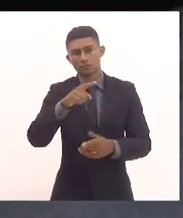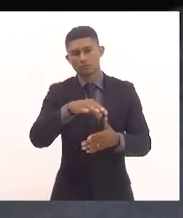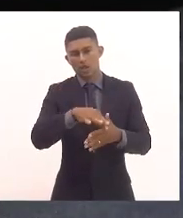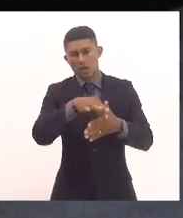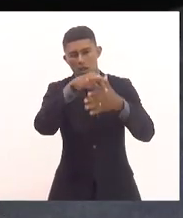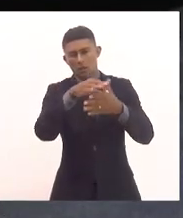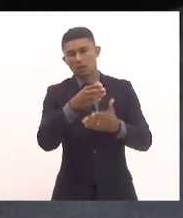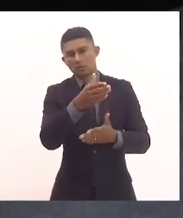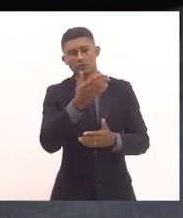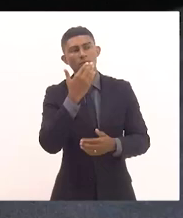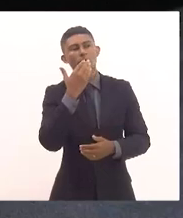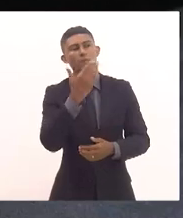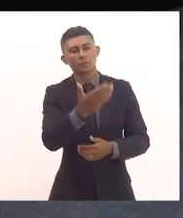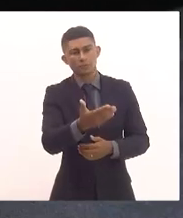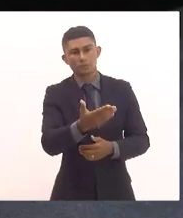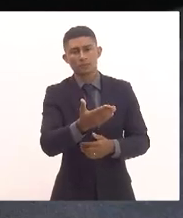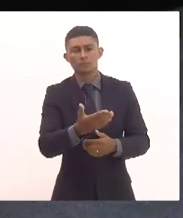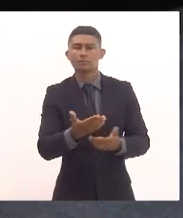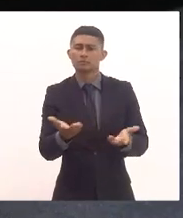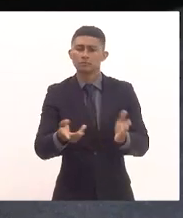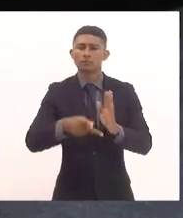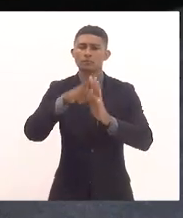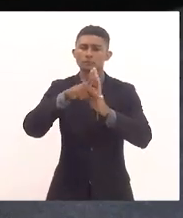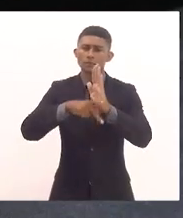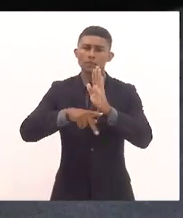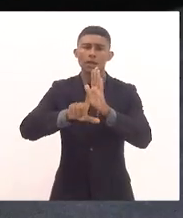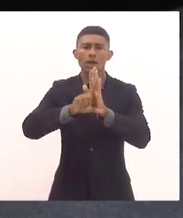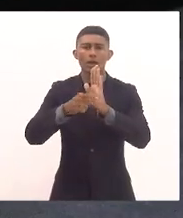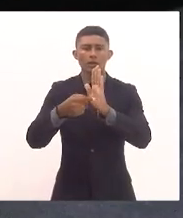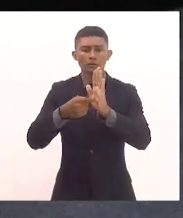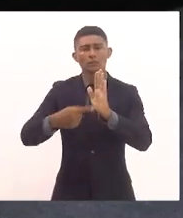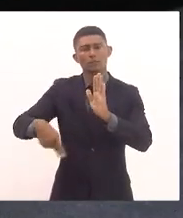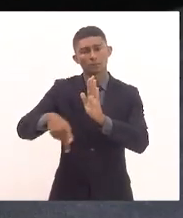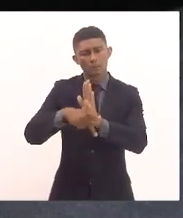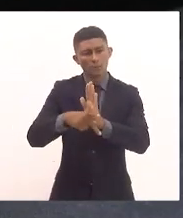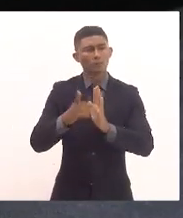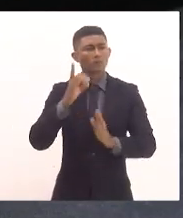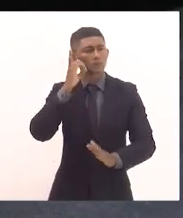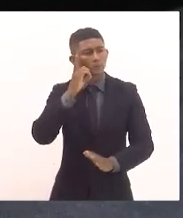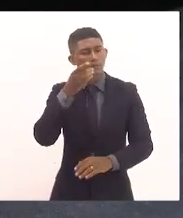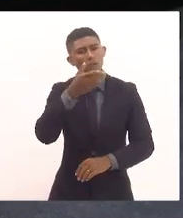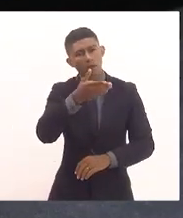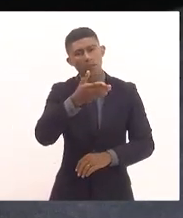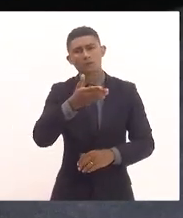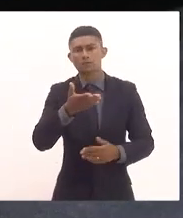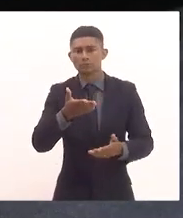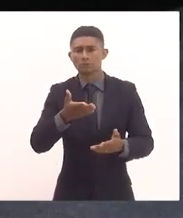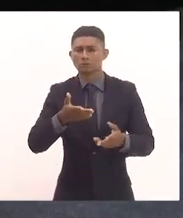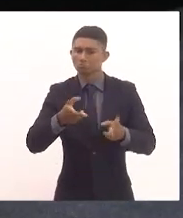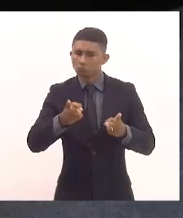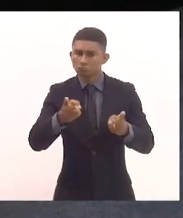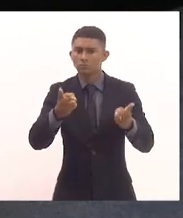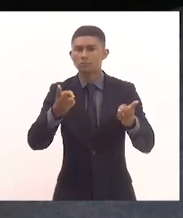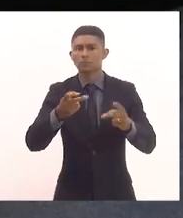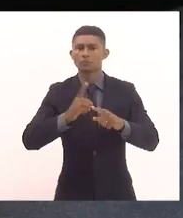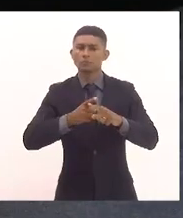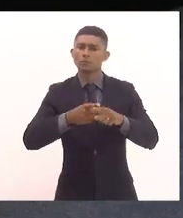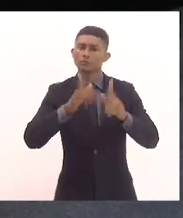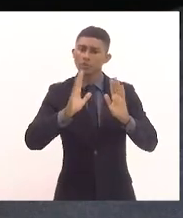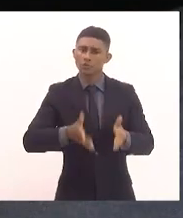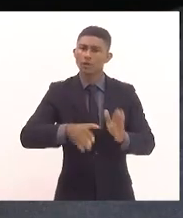para deixar o projeto da deputada Marta Rocha, visto que ela acordou com as emendas,